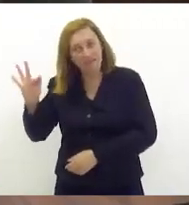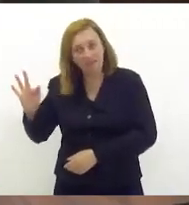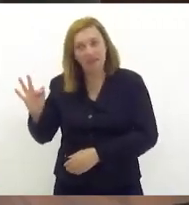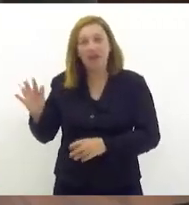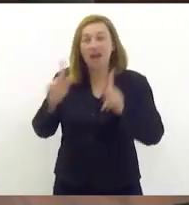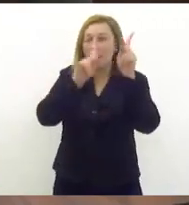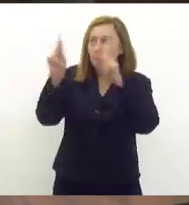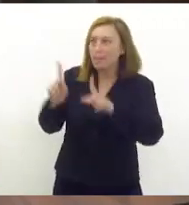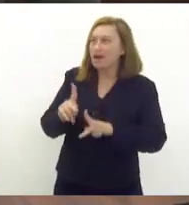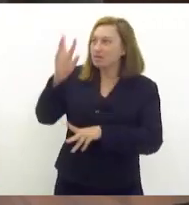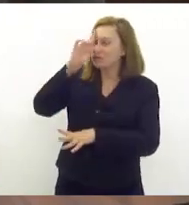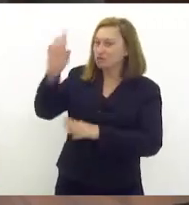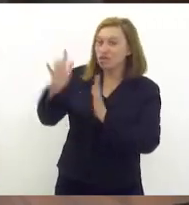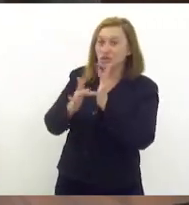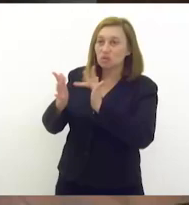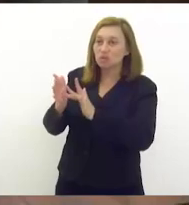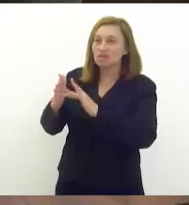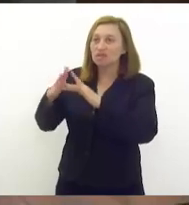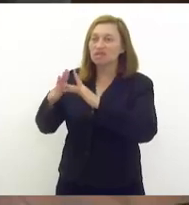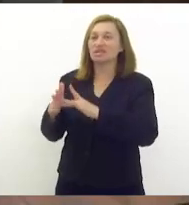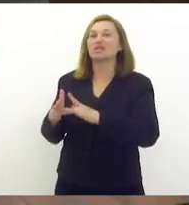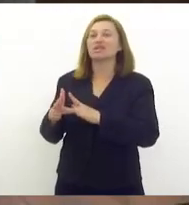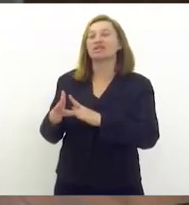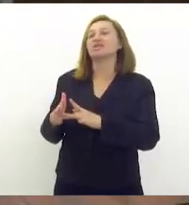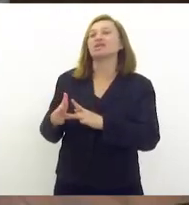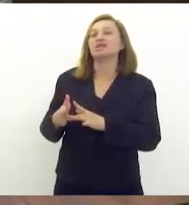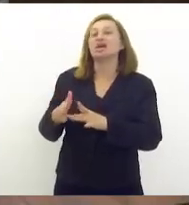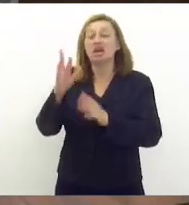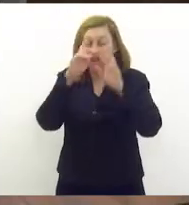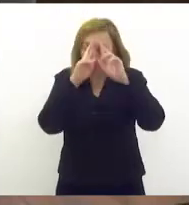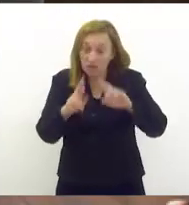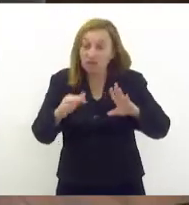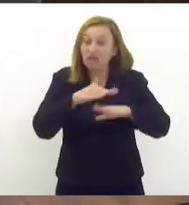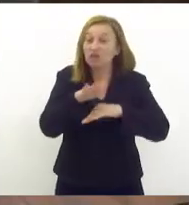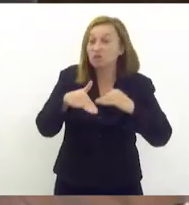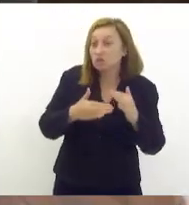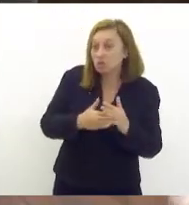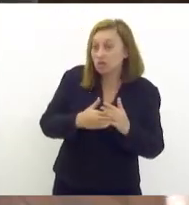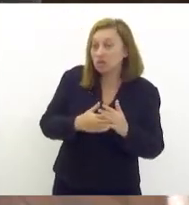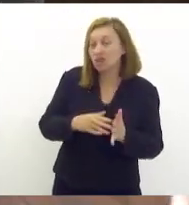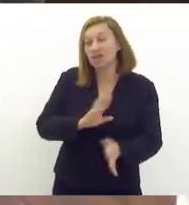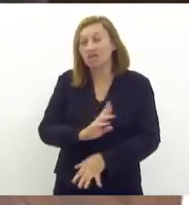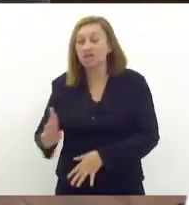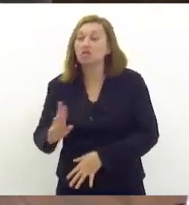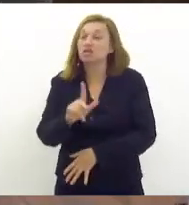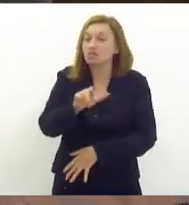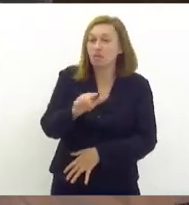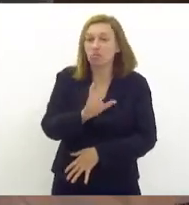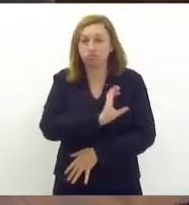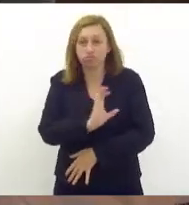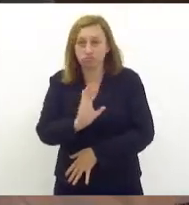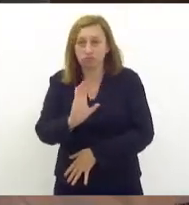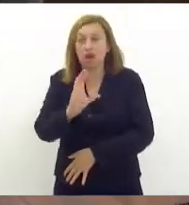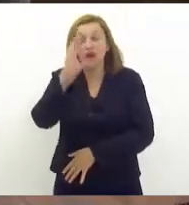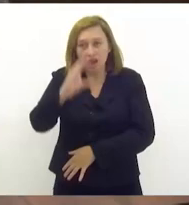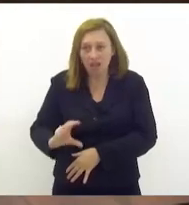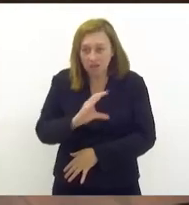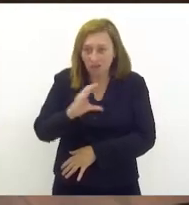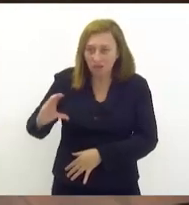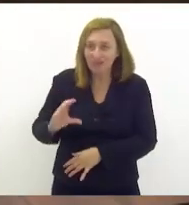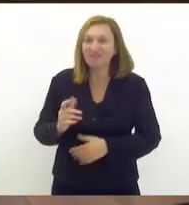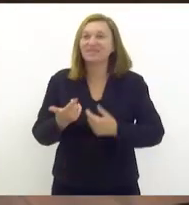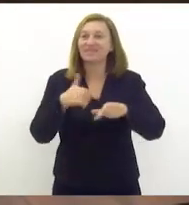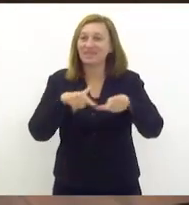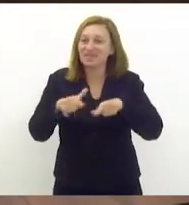do Senhor respeitando todos os demais demais religiões né nossos irmãos católicos e falar hoje do Trabalho maravilhoso que